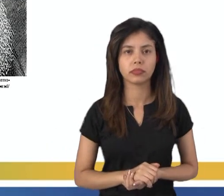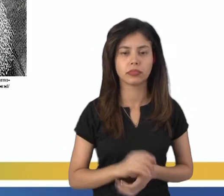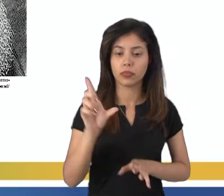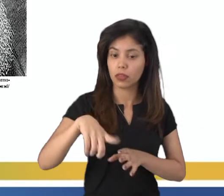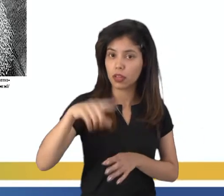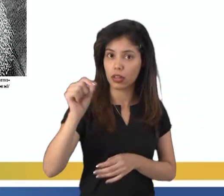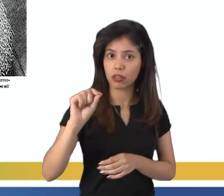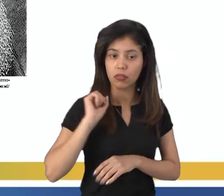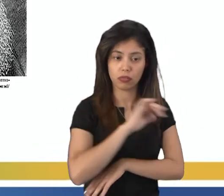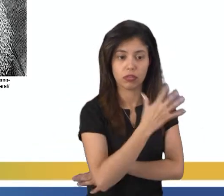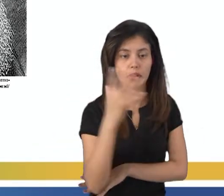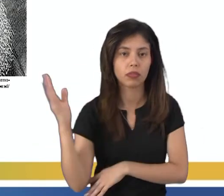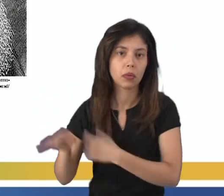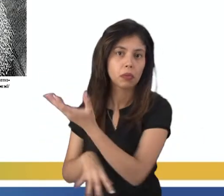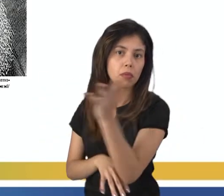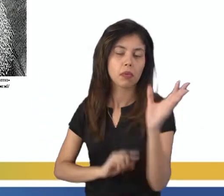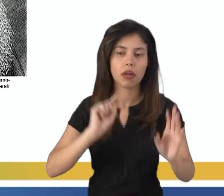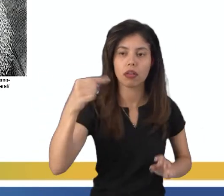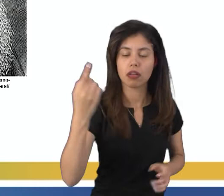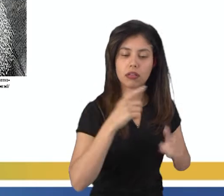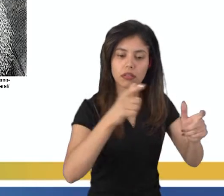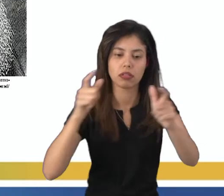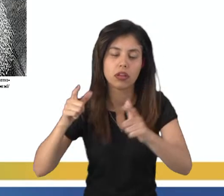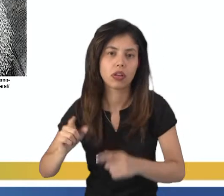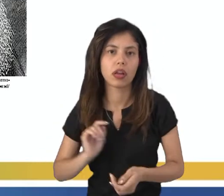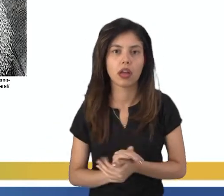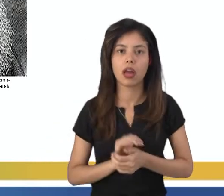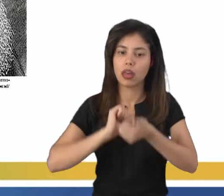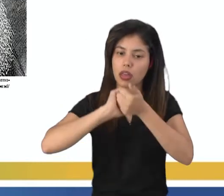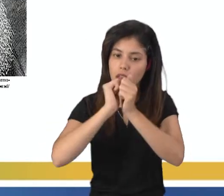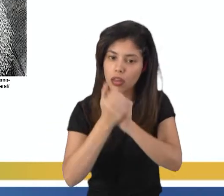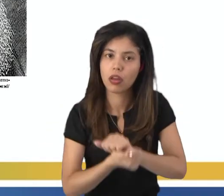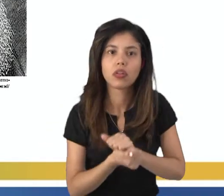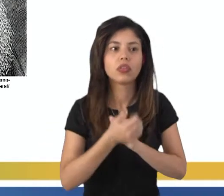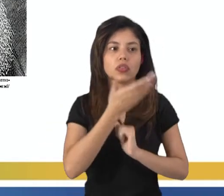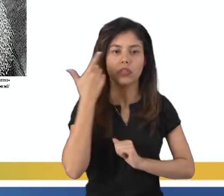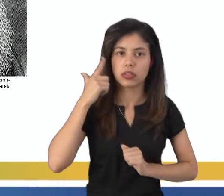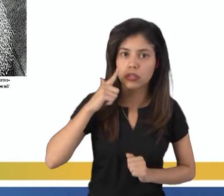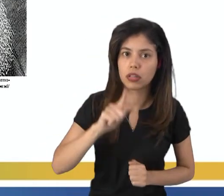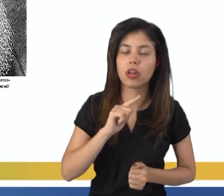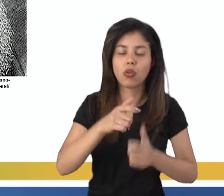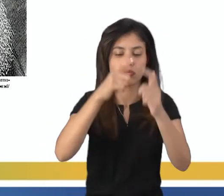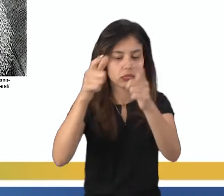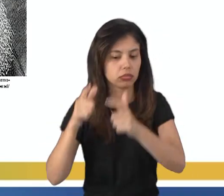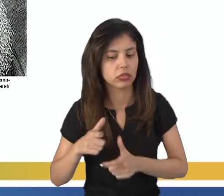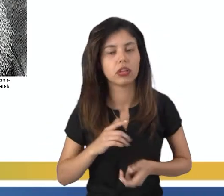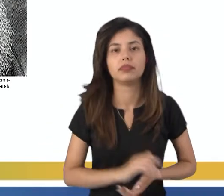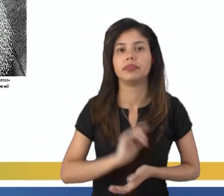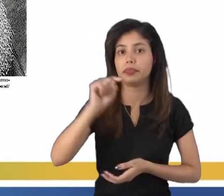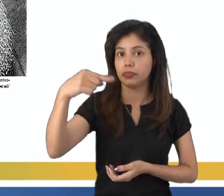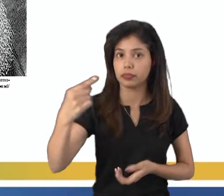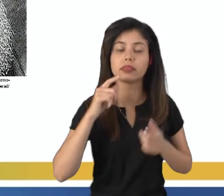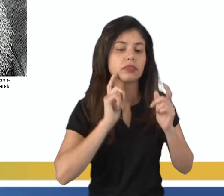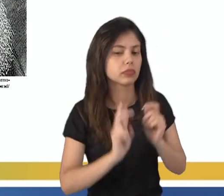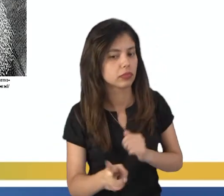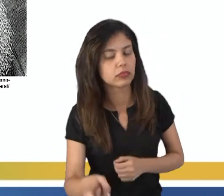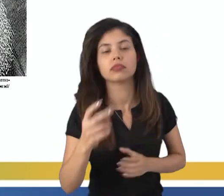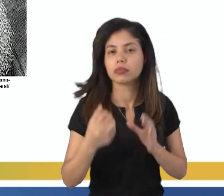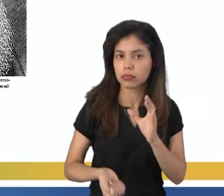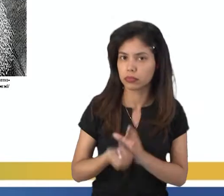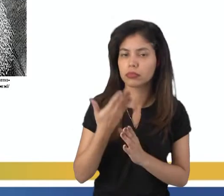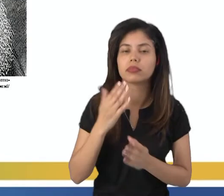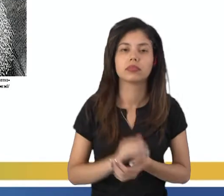seleção natural. Aqueles seres que estão mais aptos, que têm mais condições de sobreviver ao ambiente, são aqueles que vão continuar